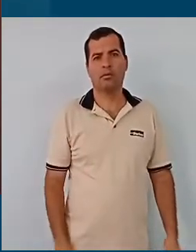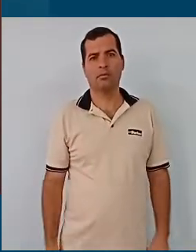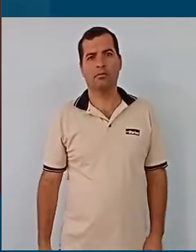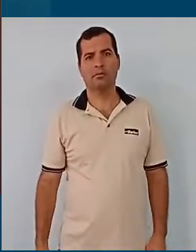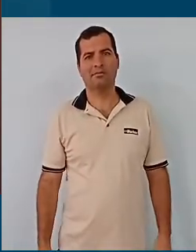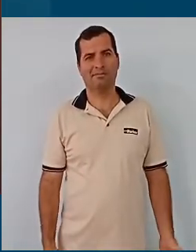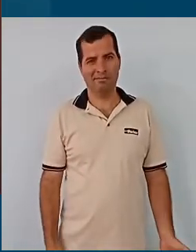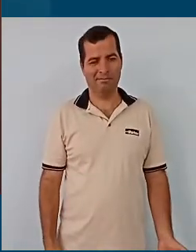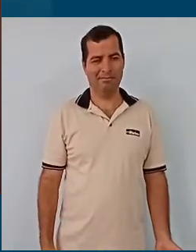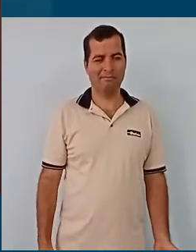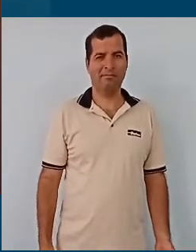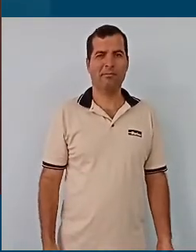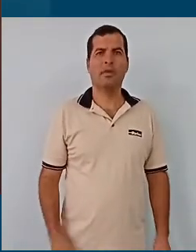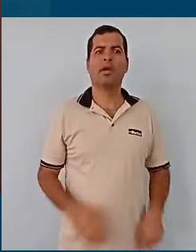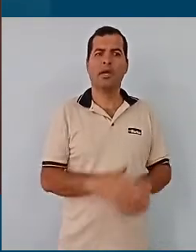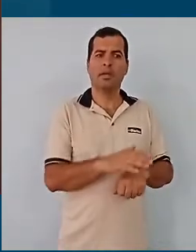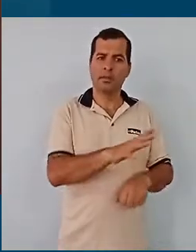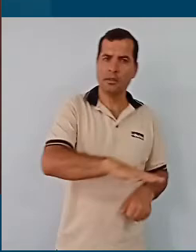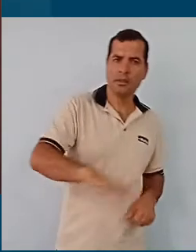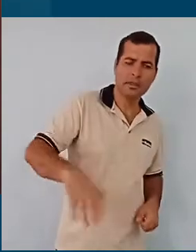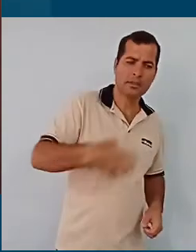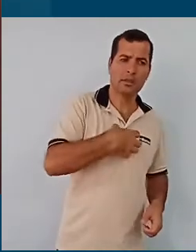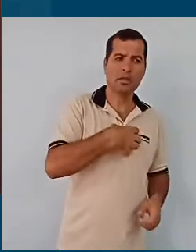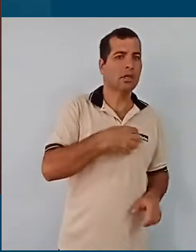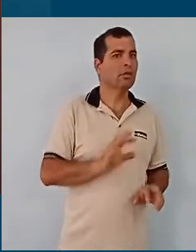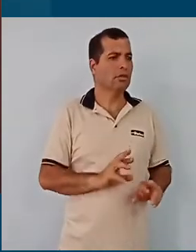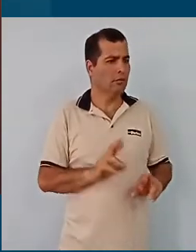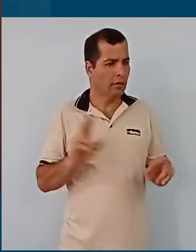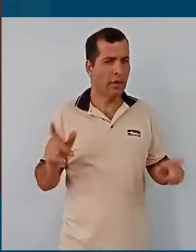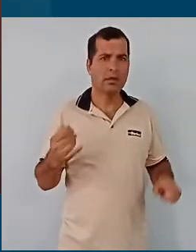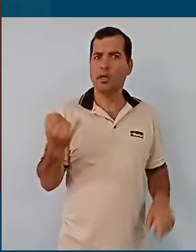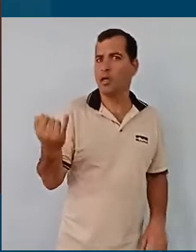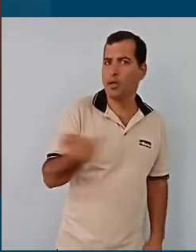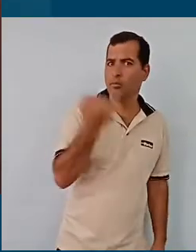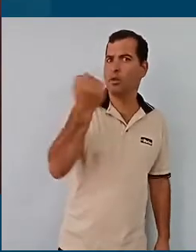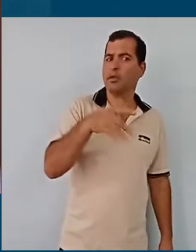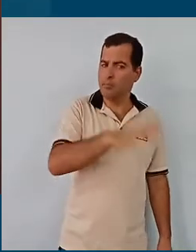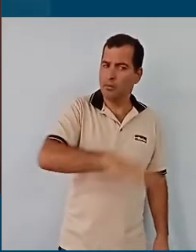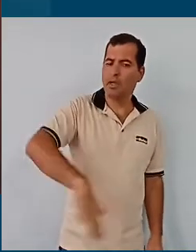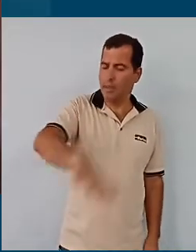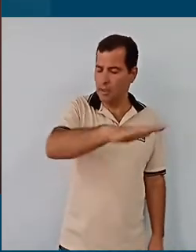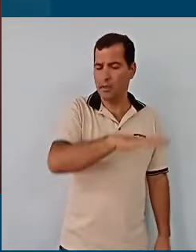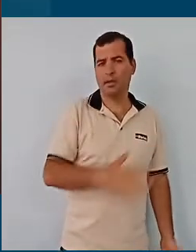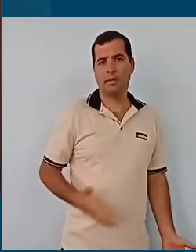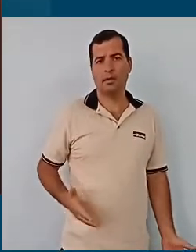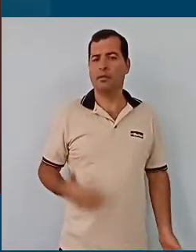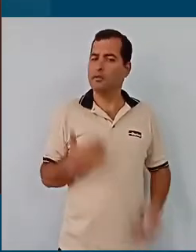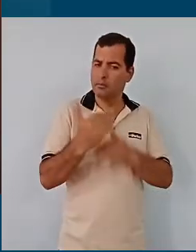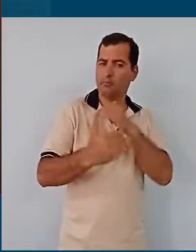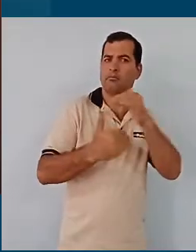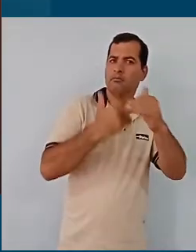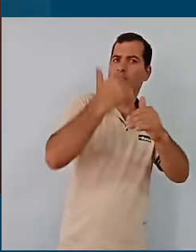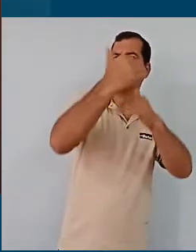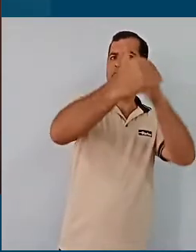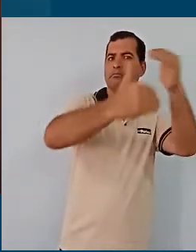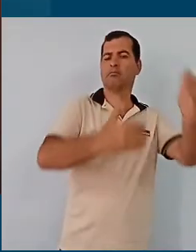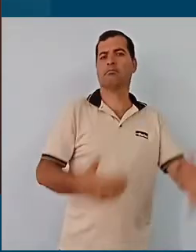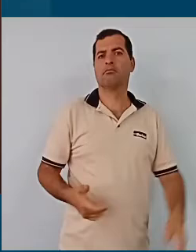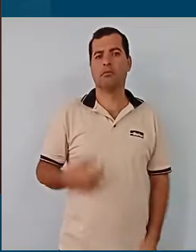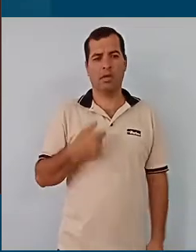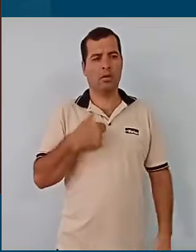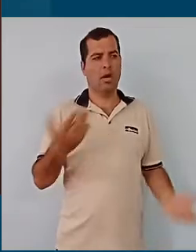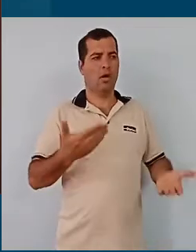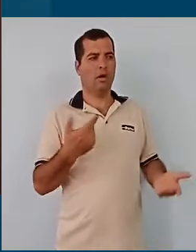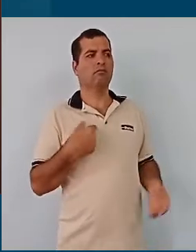assim, as crianças vão se sentir nesse lugar diferente e isso é importante para elas. Estão crescendo, agora eu já vou para a minha escola,